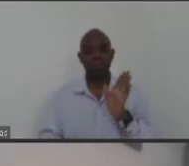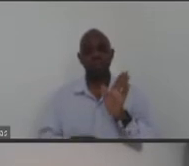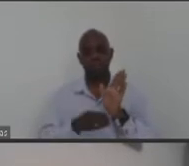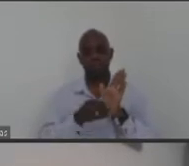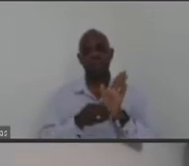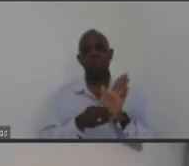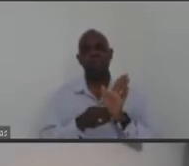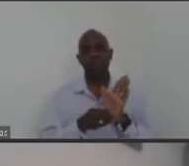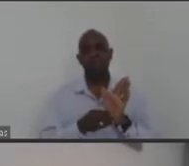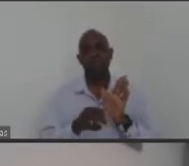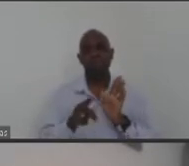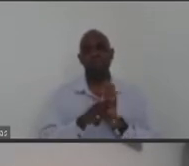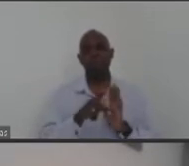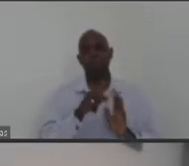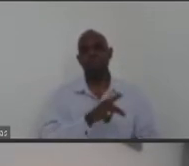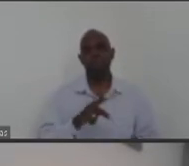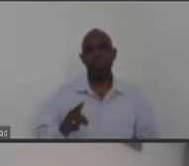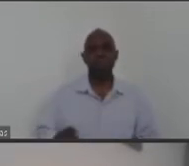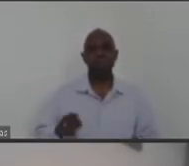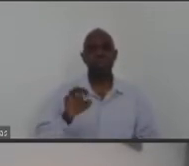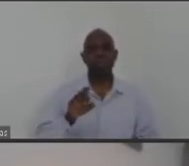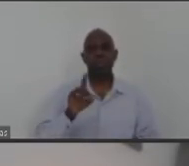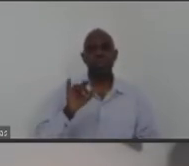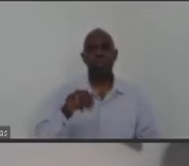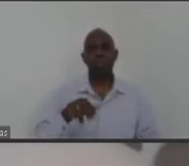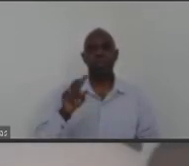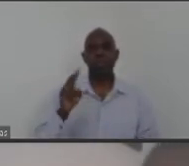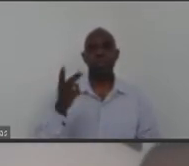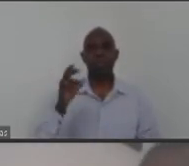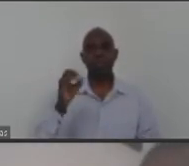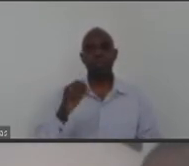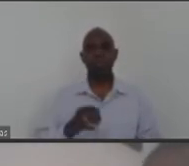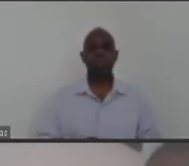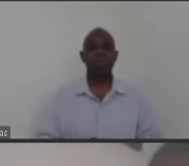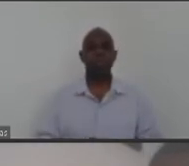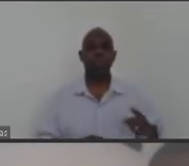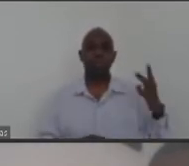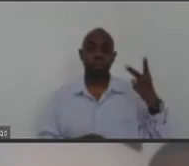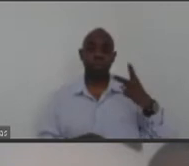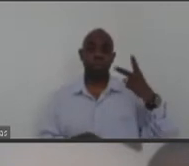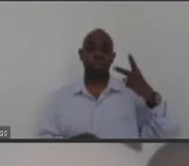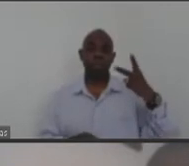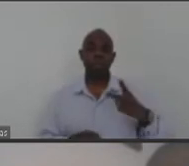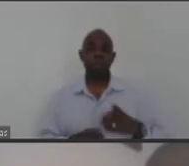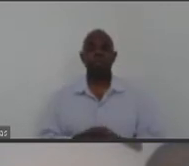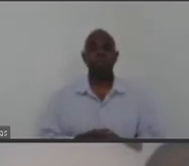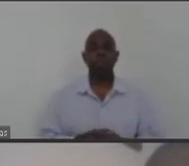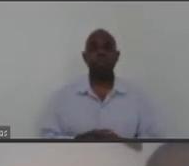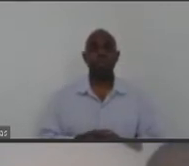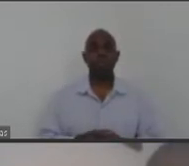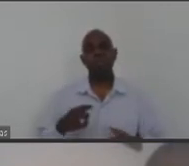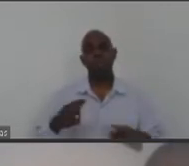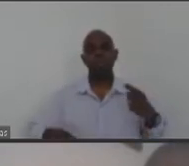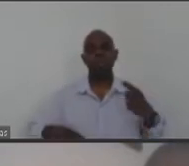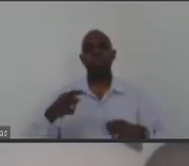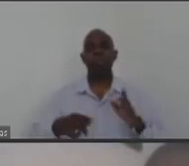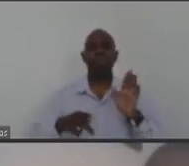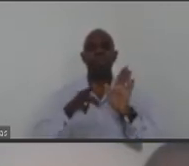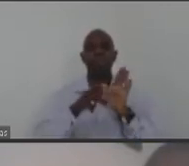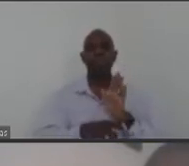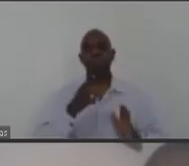do vereador professor Edinho. Item 2 da ordem do dia. Discussão e votação do projeto de lei